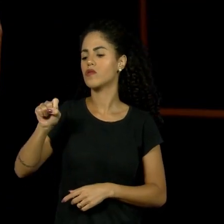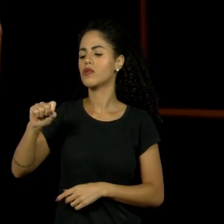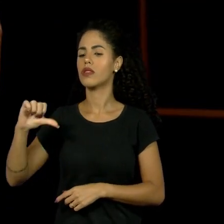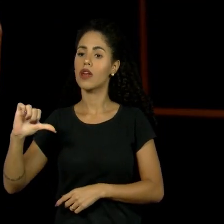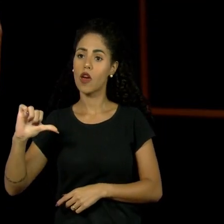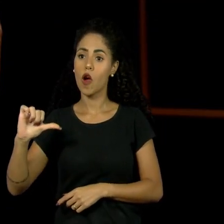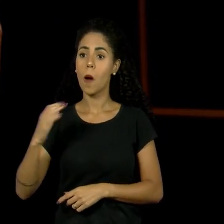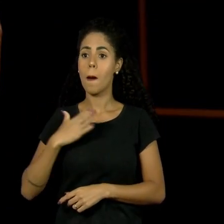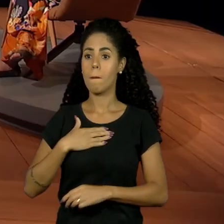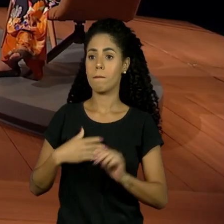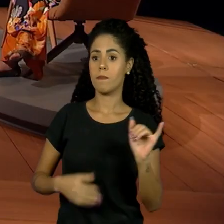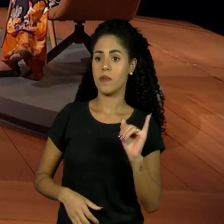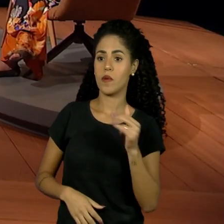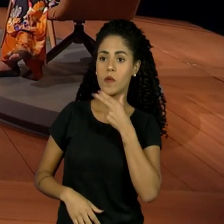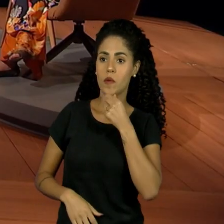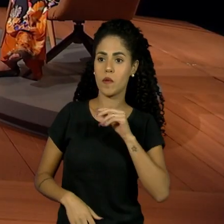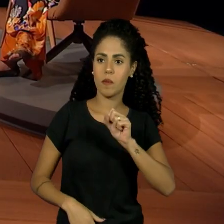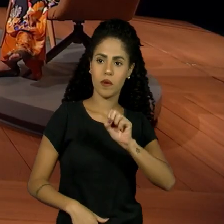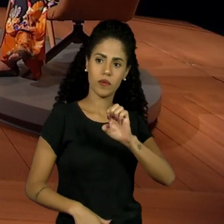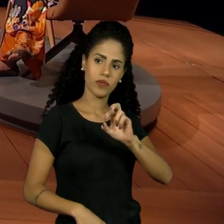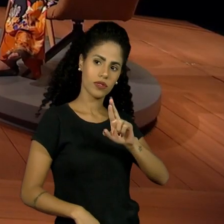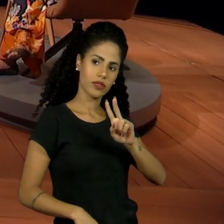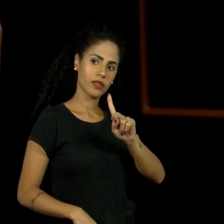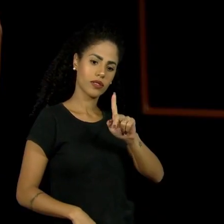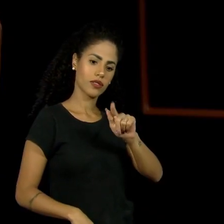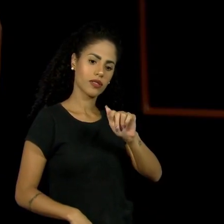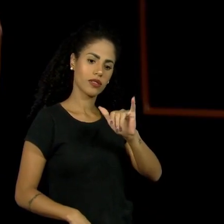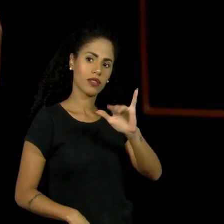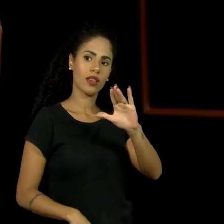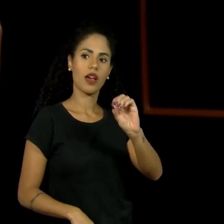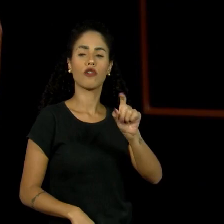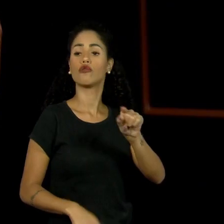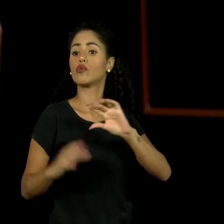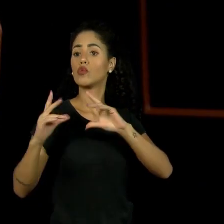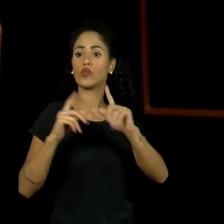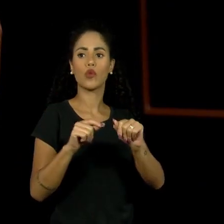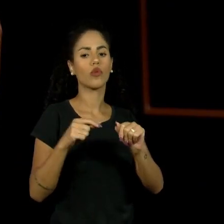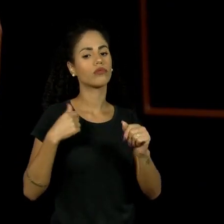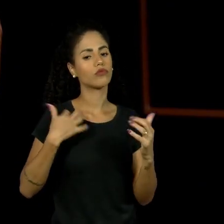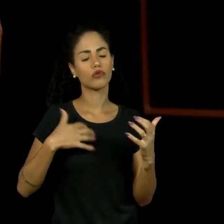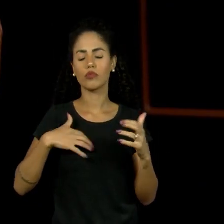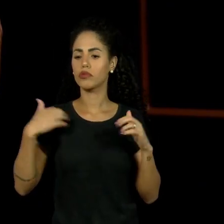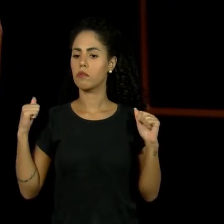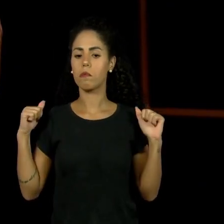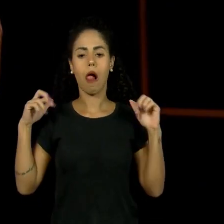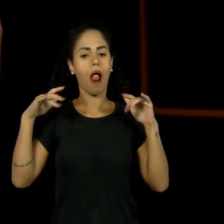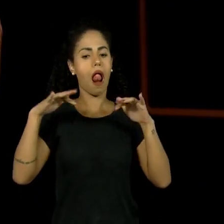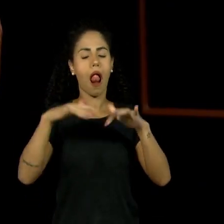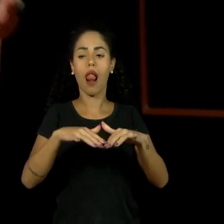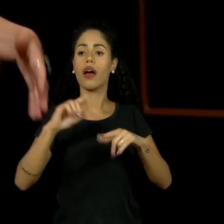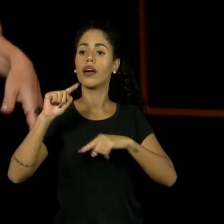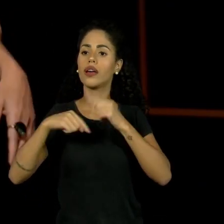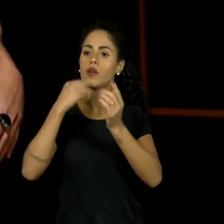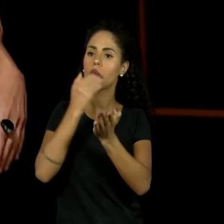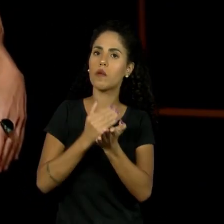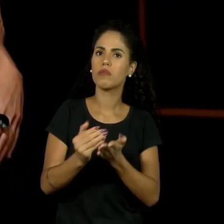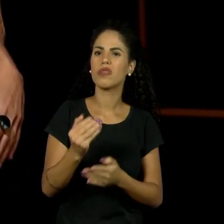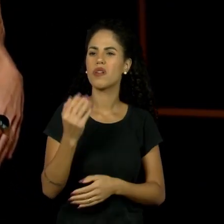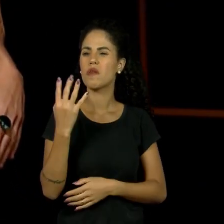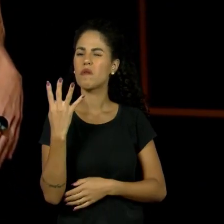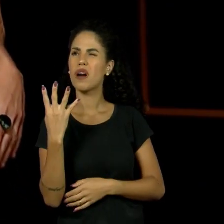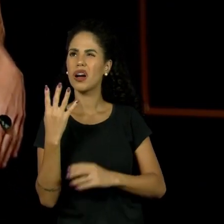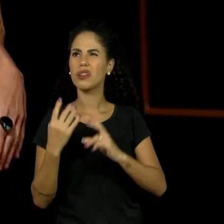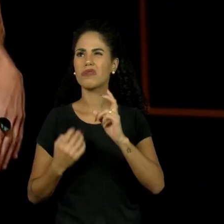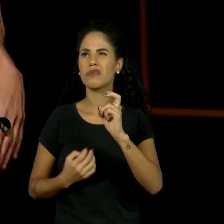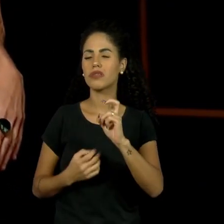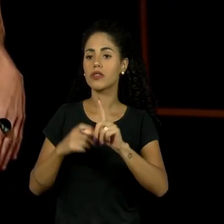irmão Sérgio foi o produtor e ele chamou muitos músicos. Todos os músicos vieram. E eu, começando a carreira, depois de, 4, 5